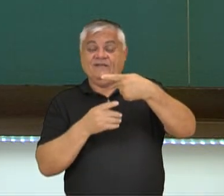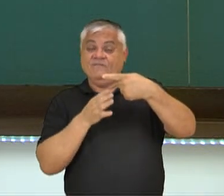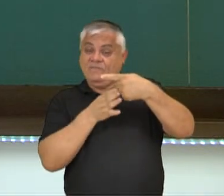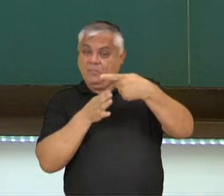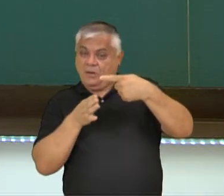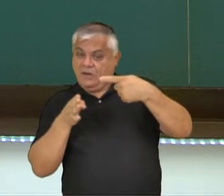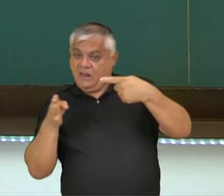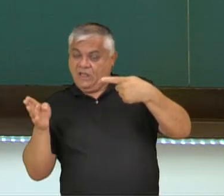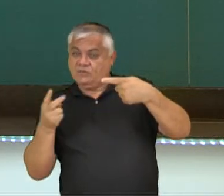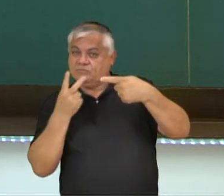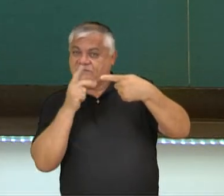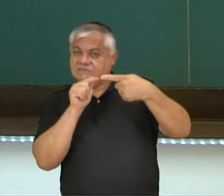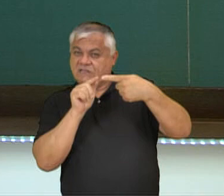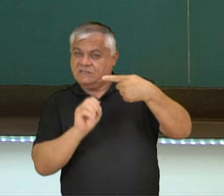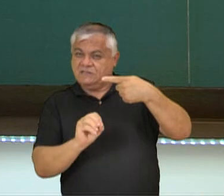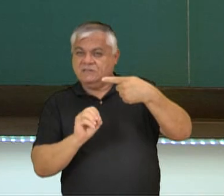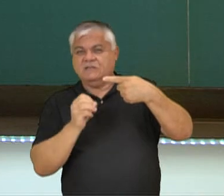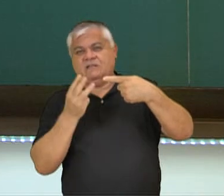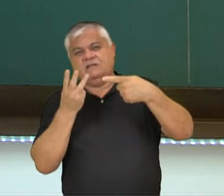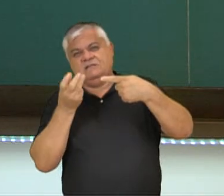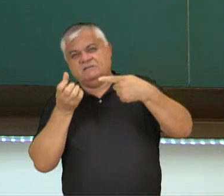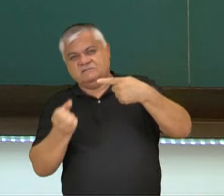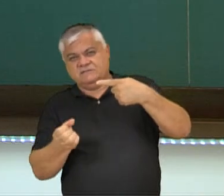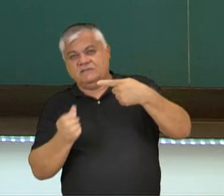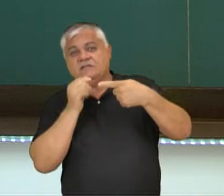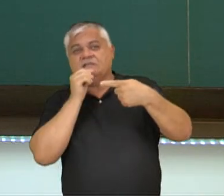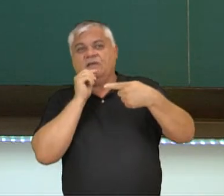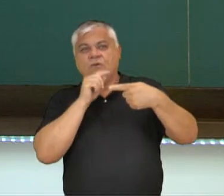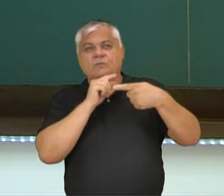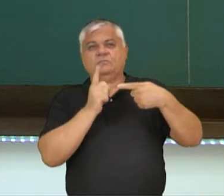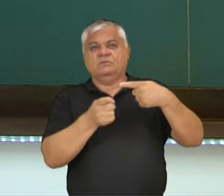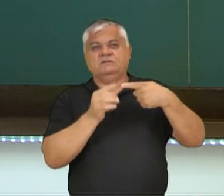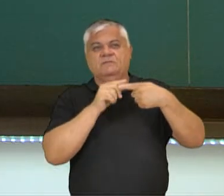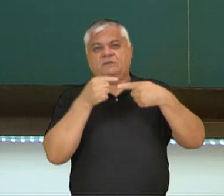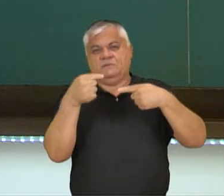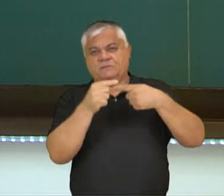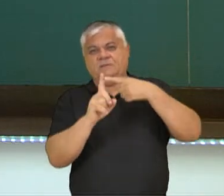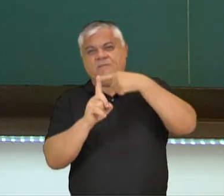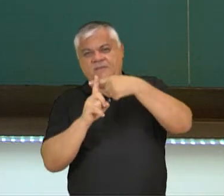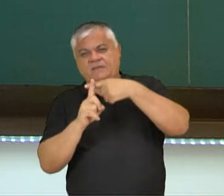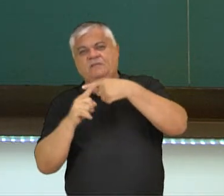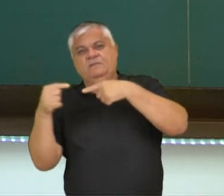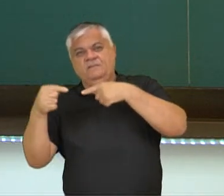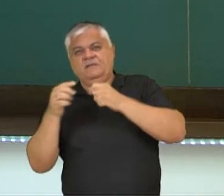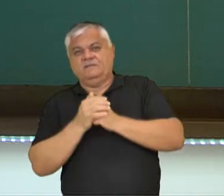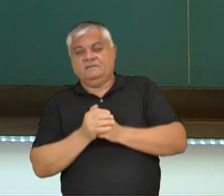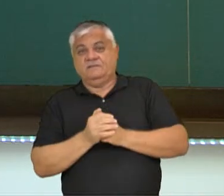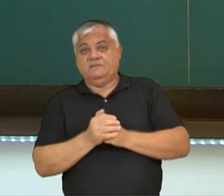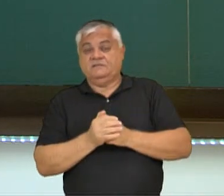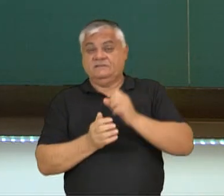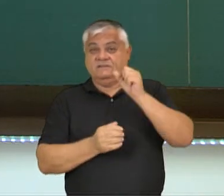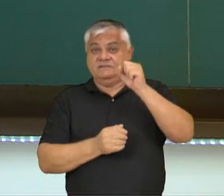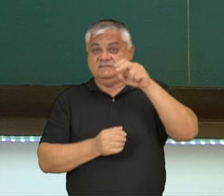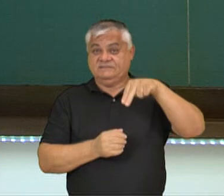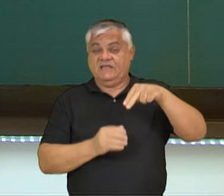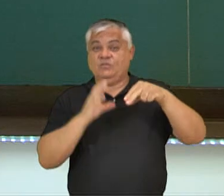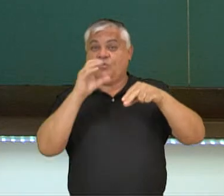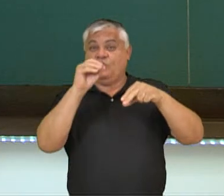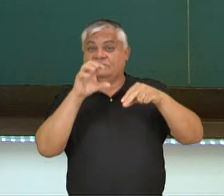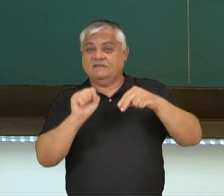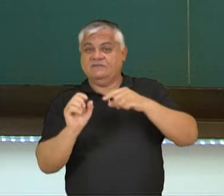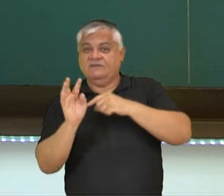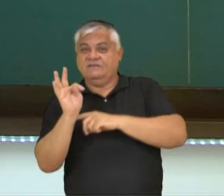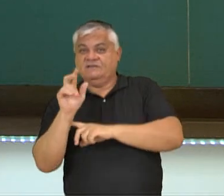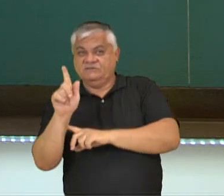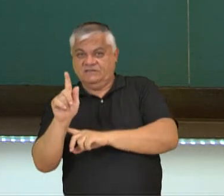360 graus. Aqui eu já deixei os sinais, né, de seno, cosseno e tangente no quarto quadrante. Já trouxe a cola para cá